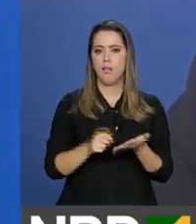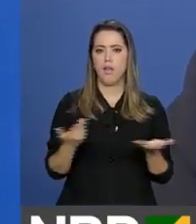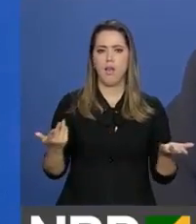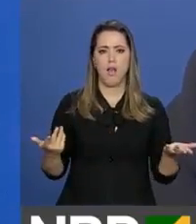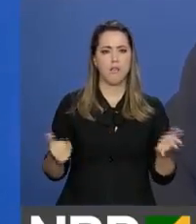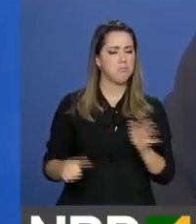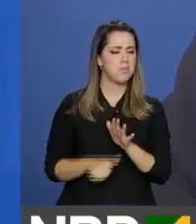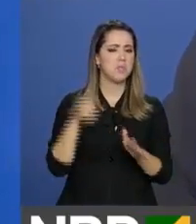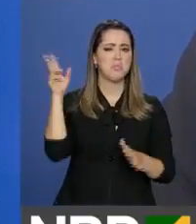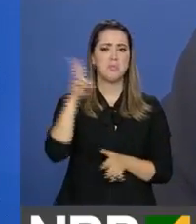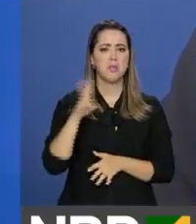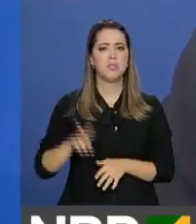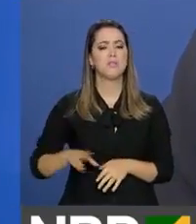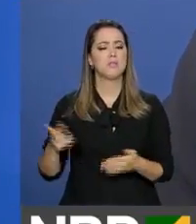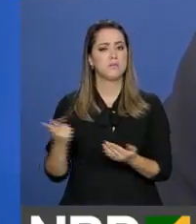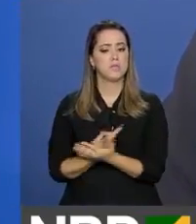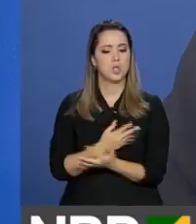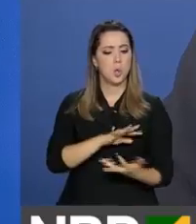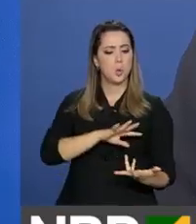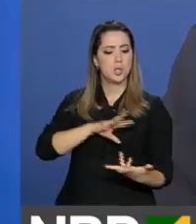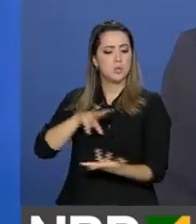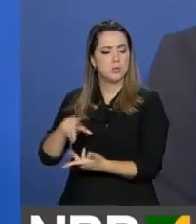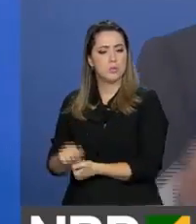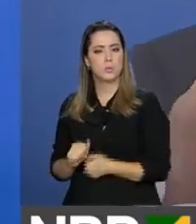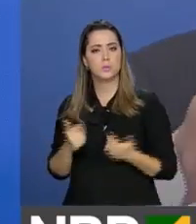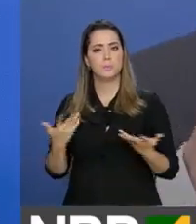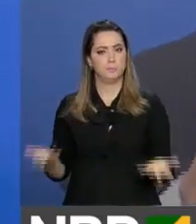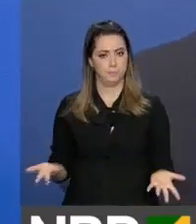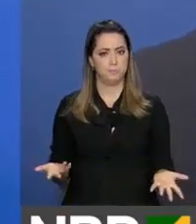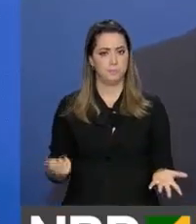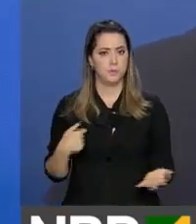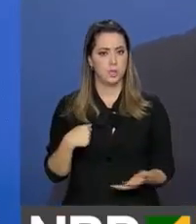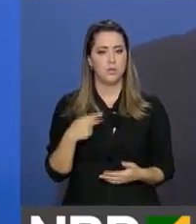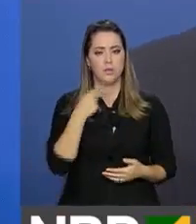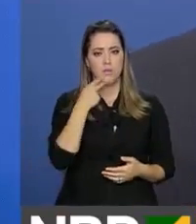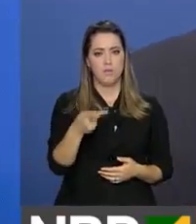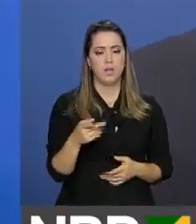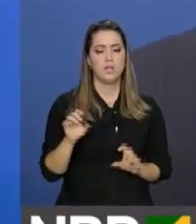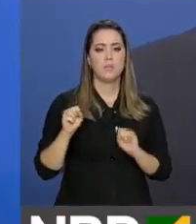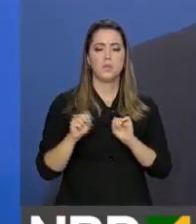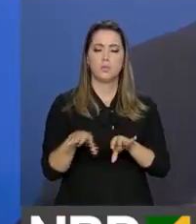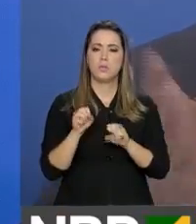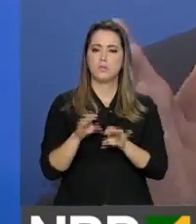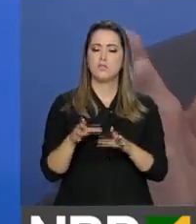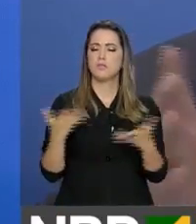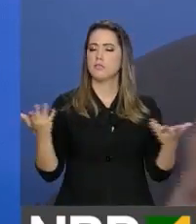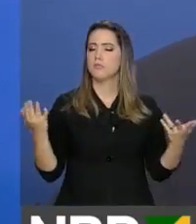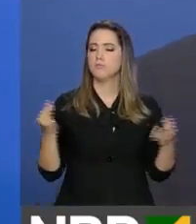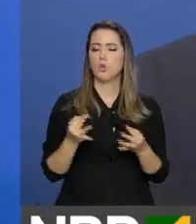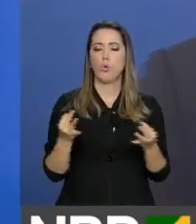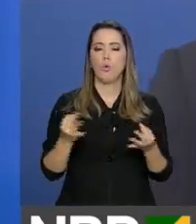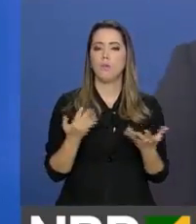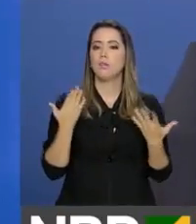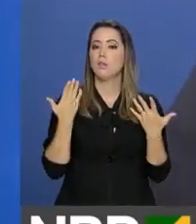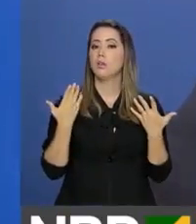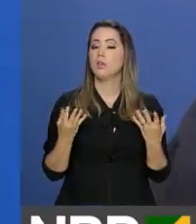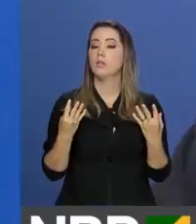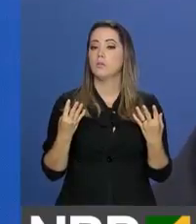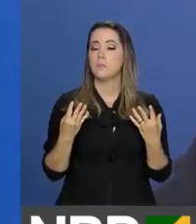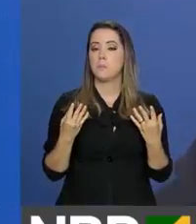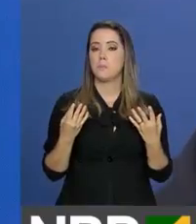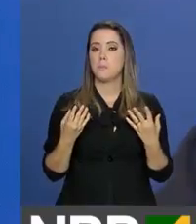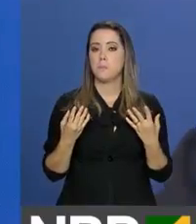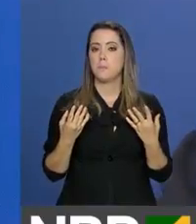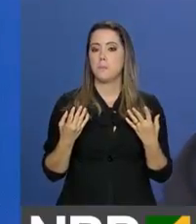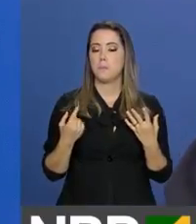no cenário internacional. Né? Depois, se eu quisesse falar da educação, é incrível, mas há poucos dias eu recebi